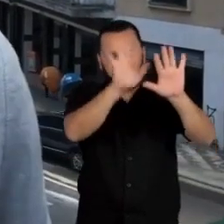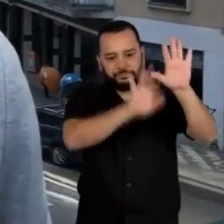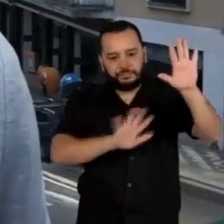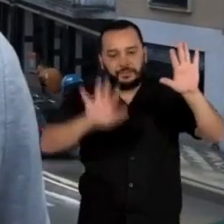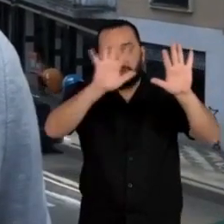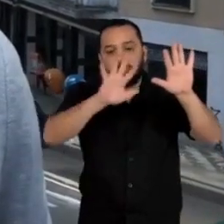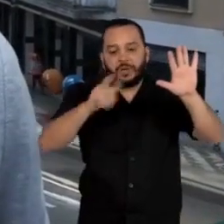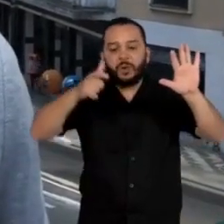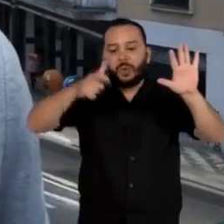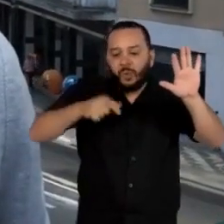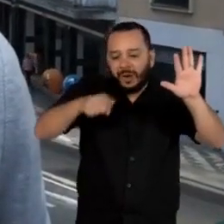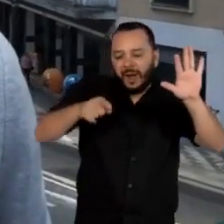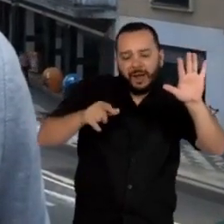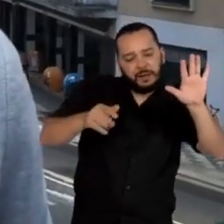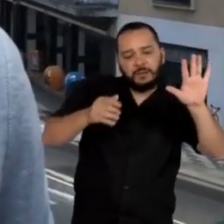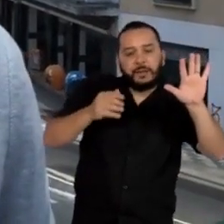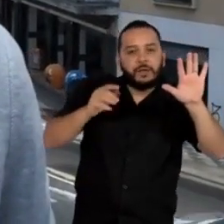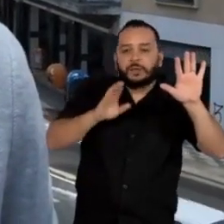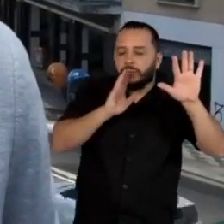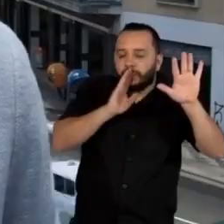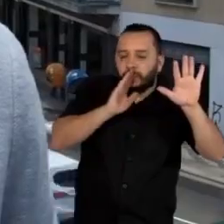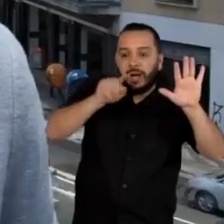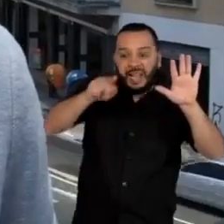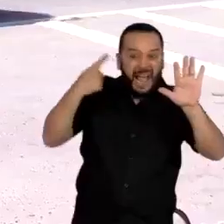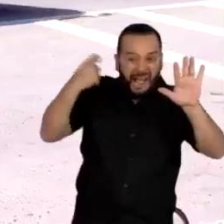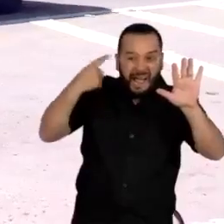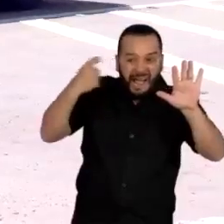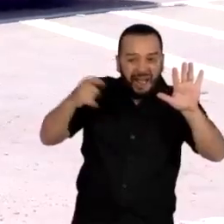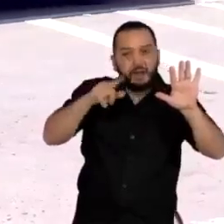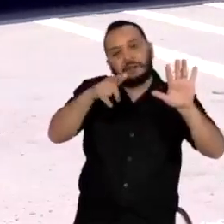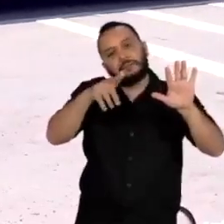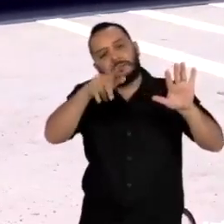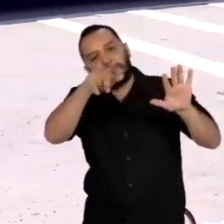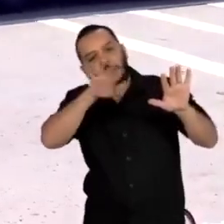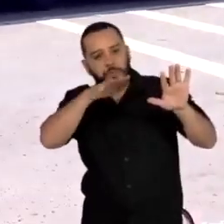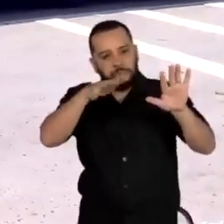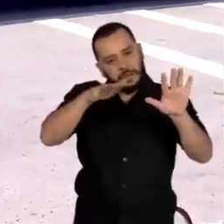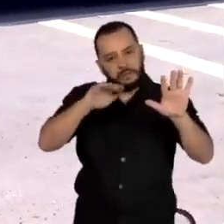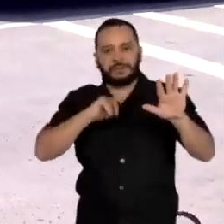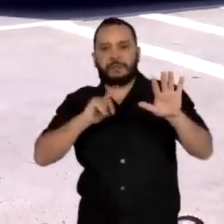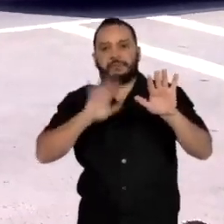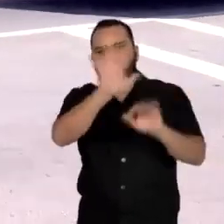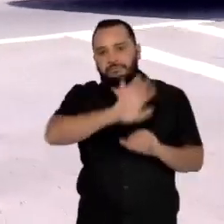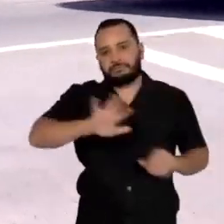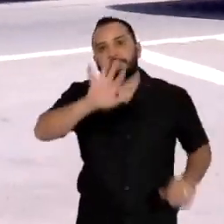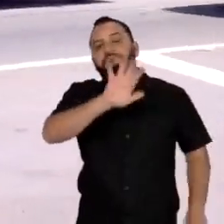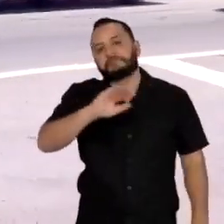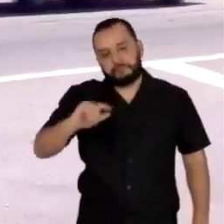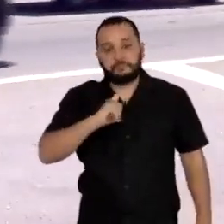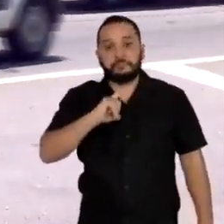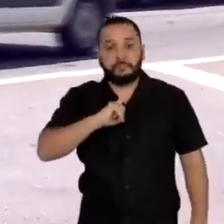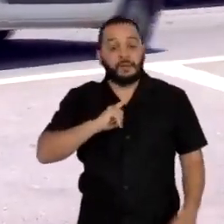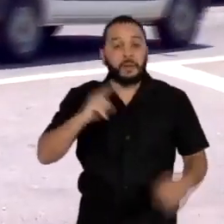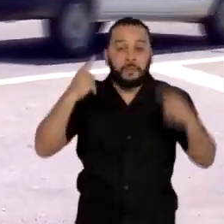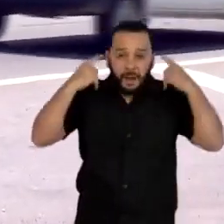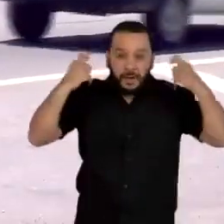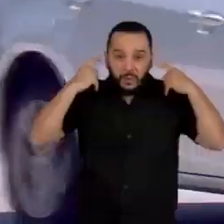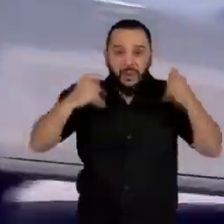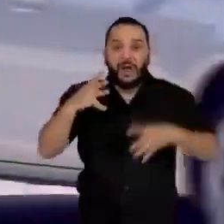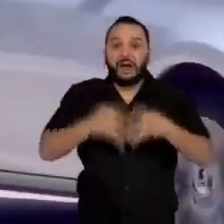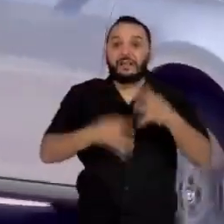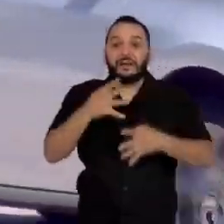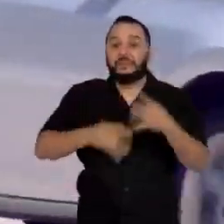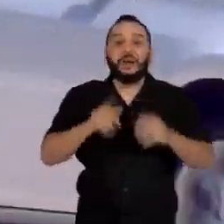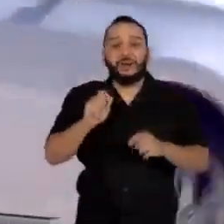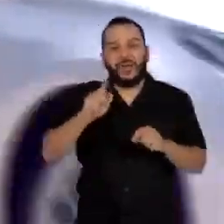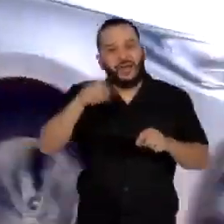colorido indicando ali qual o nível sonoro em cada local da cidade. Para a população geral, o ruído sonoro que mais afeta as grandes cidades